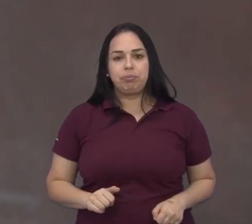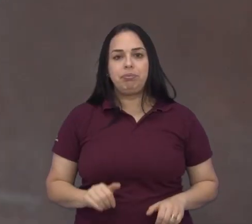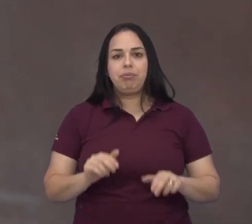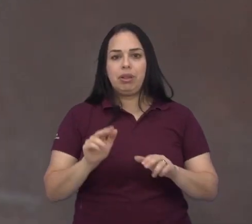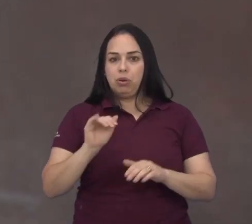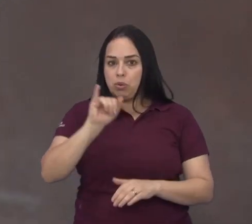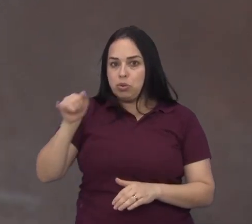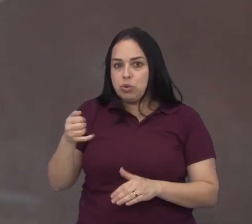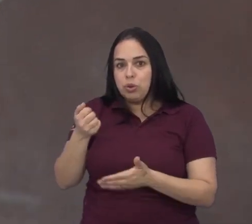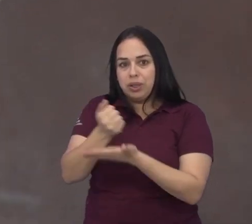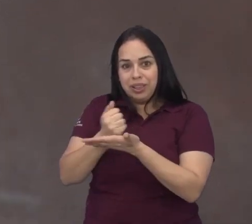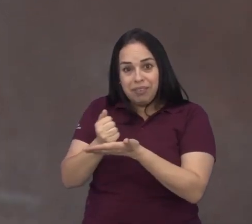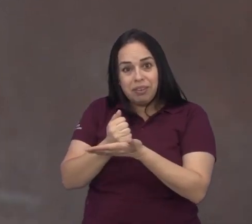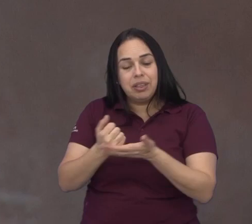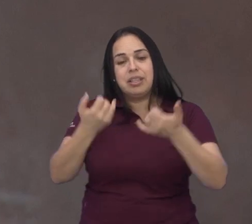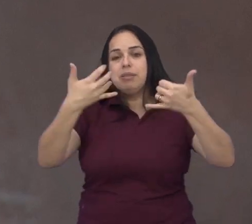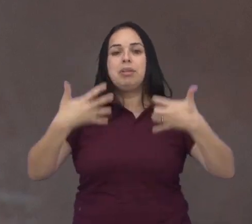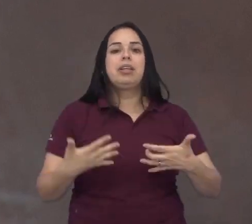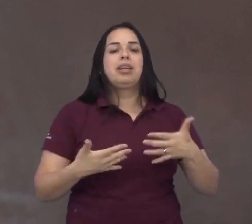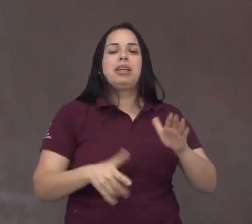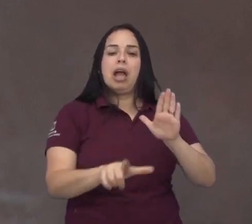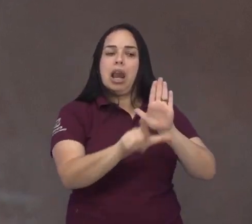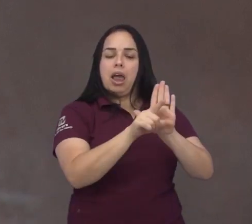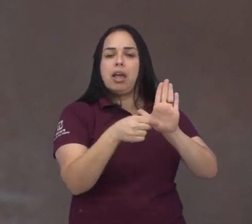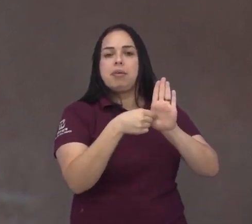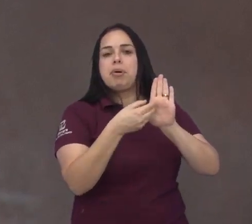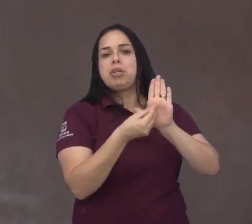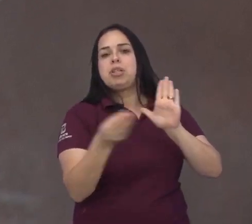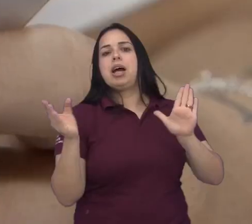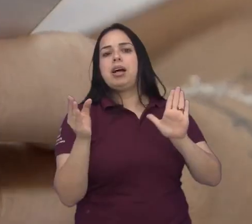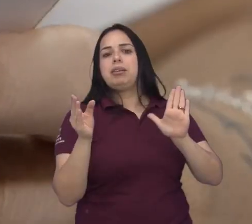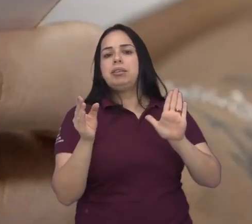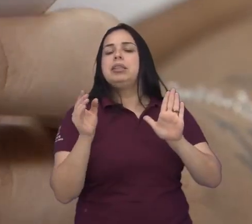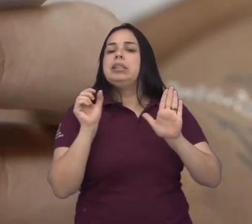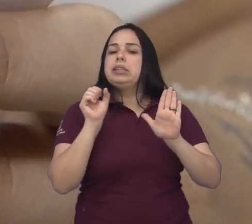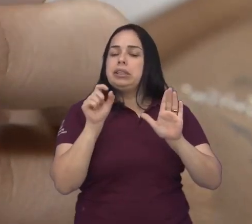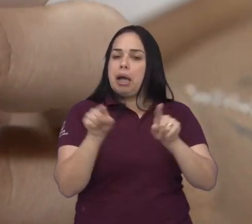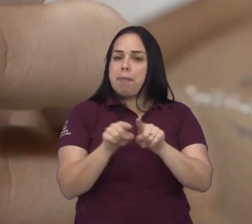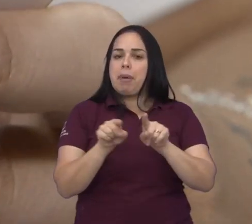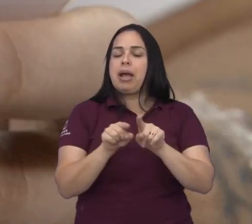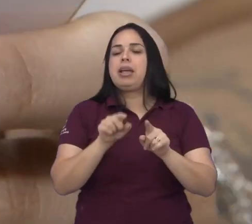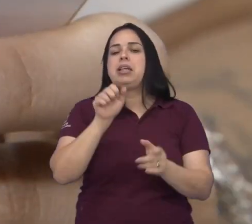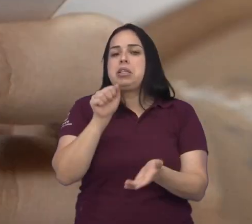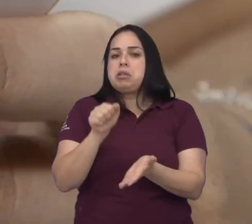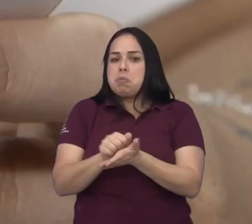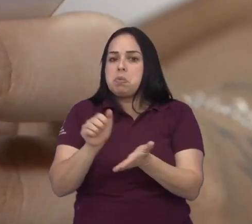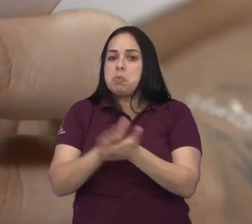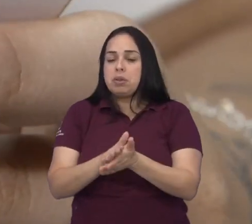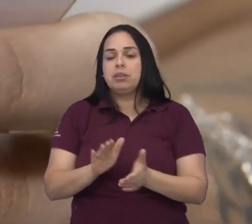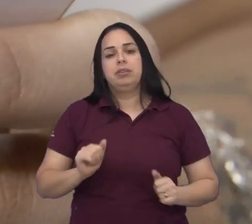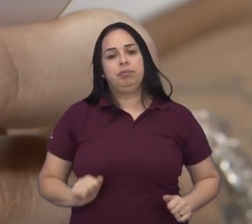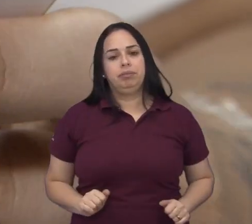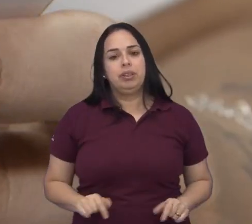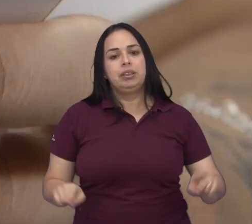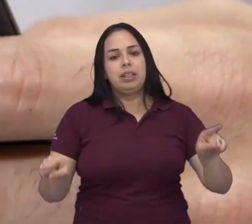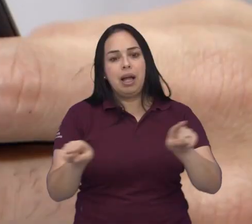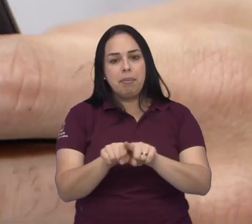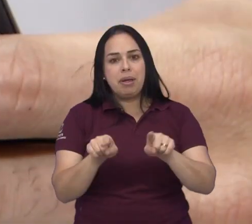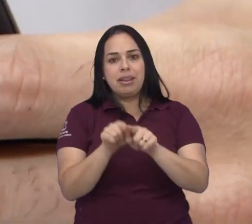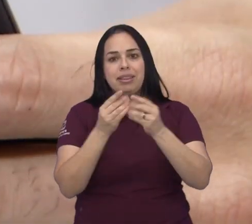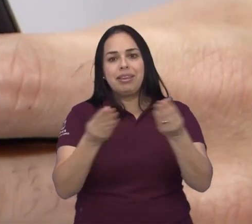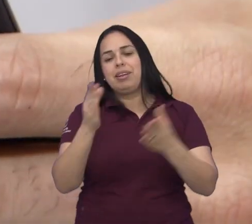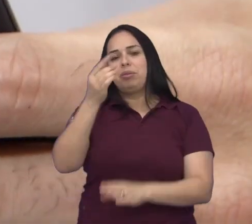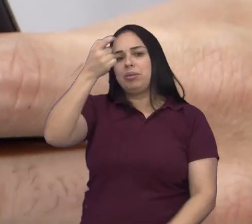a nova lei é possível evitar violações e as consequentes penalidades previstas pela LGPD. Além disso,